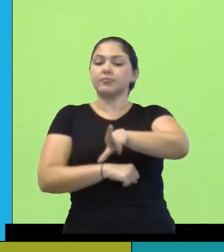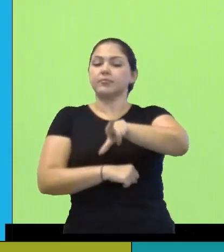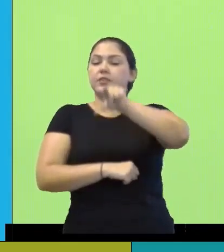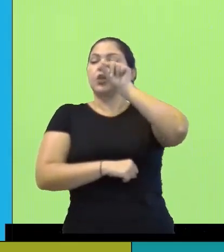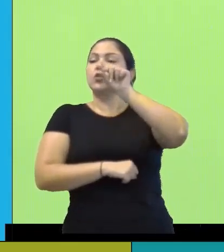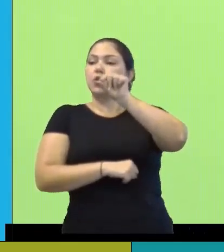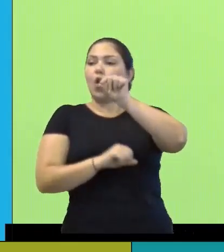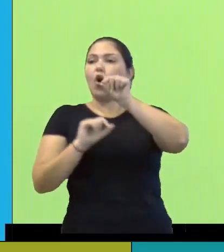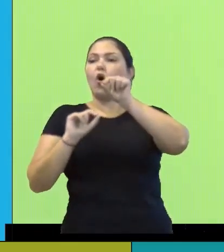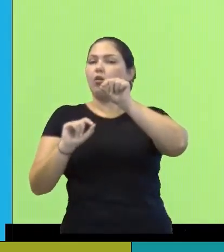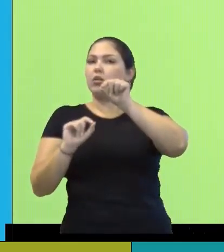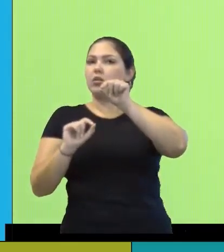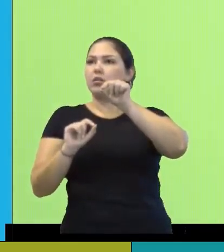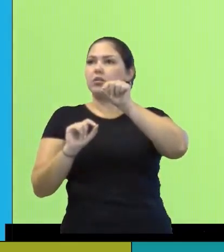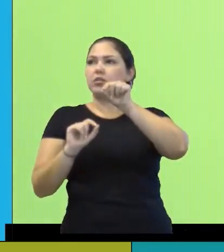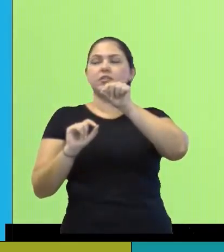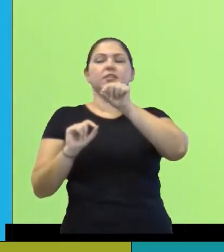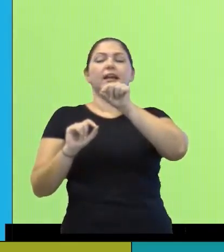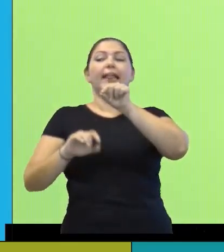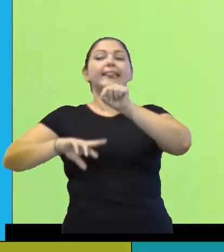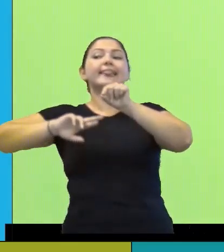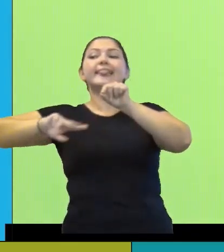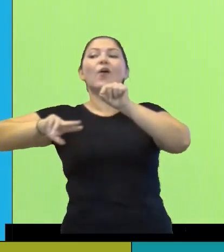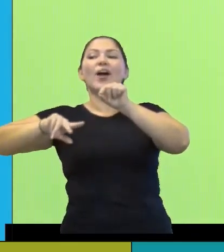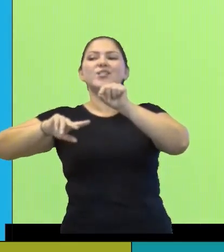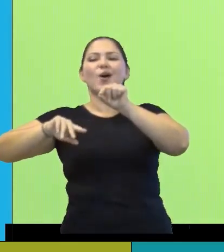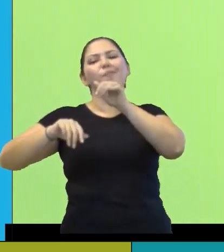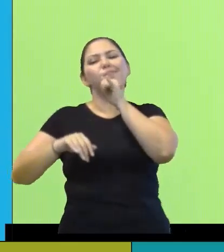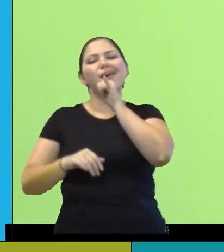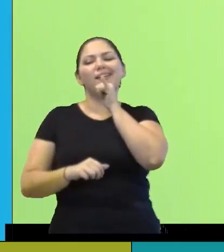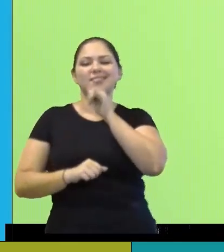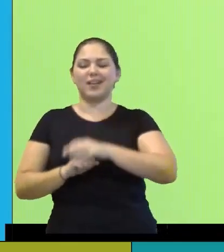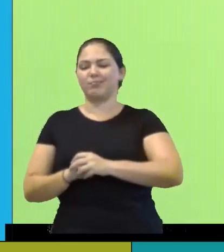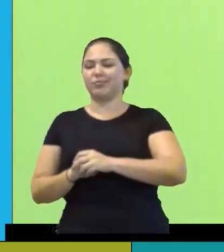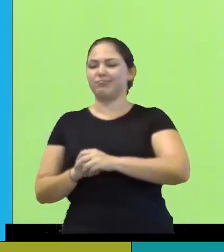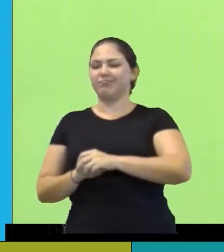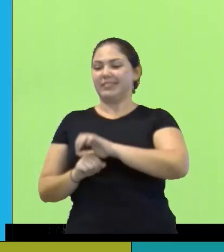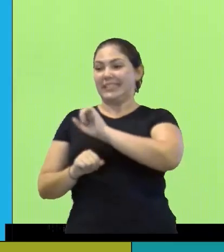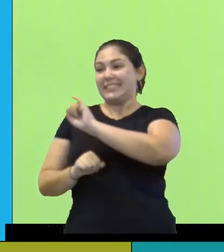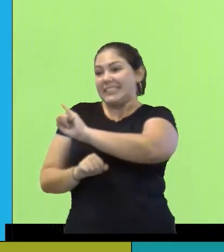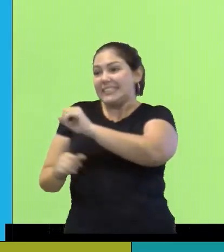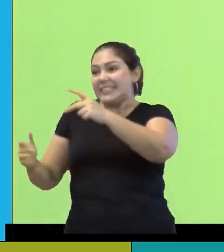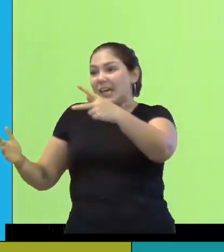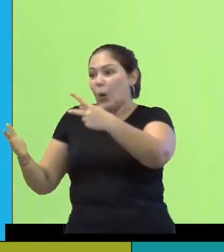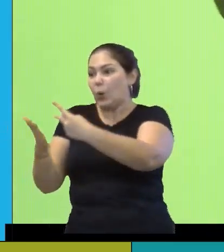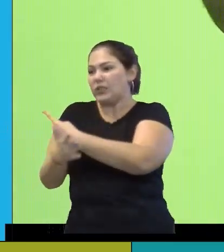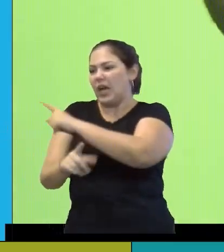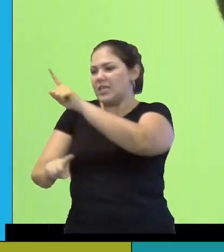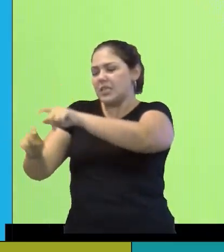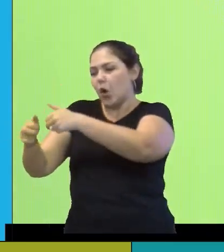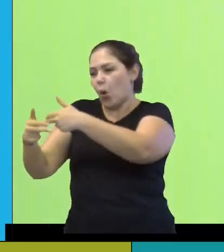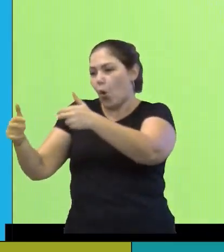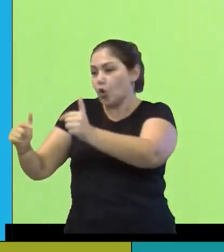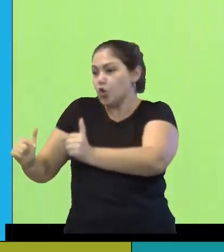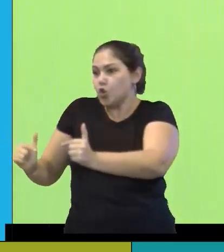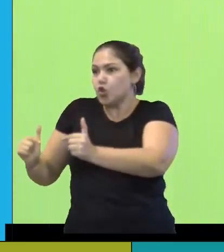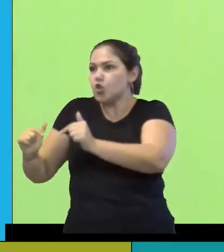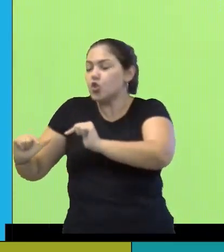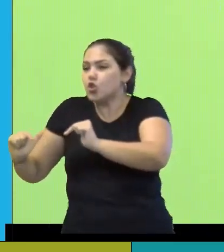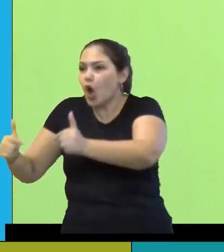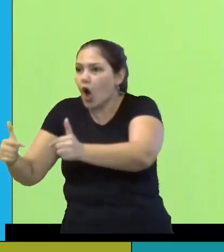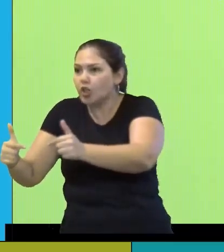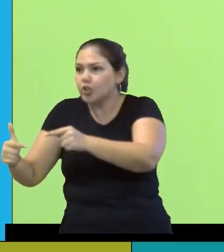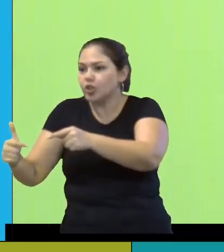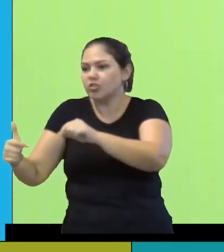que tudo o que nos acontece é fruto das nossas escolhas, pois grande parte do que acontece comigo, com você, com cada